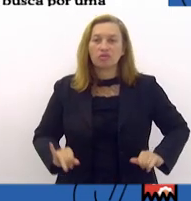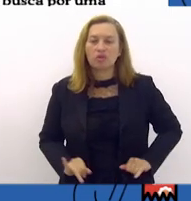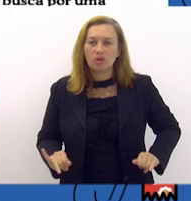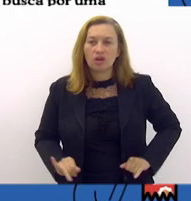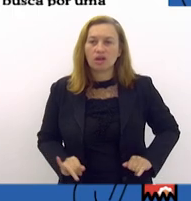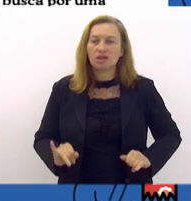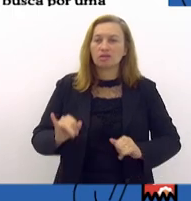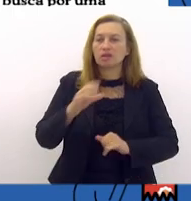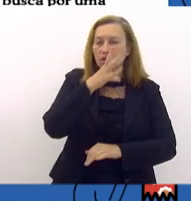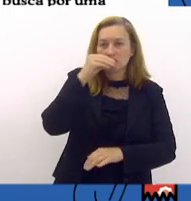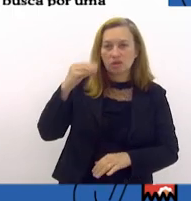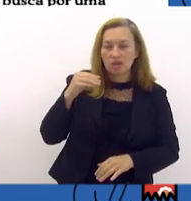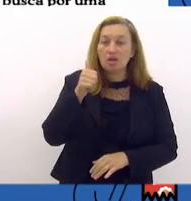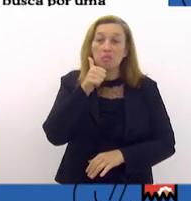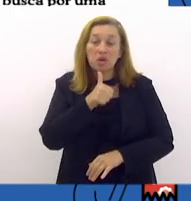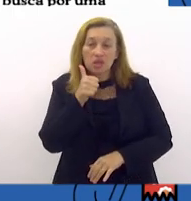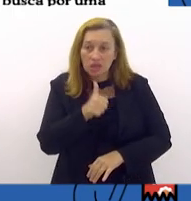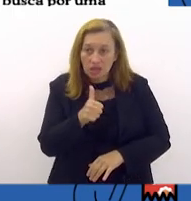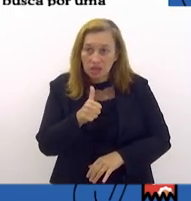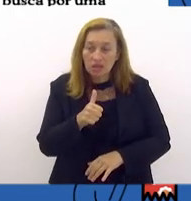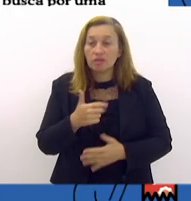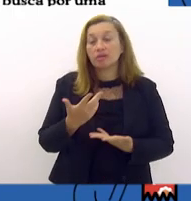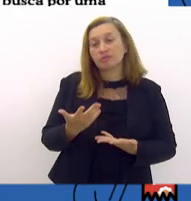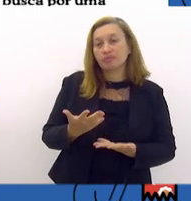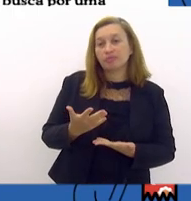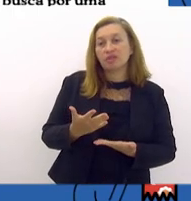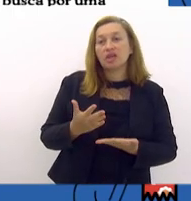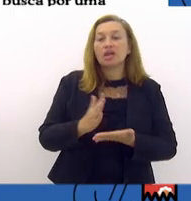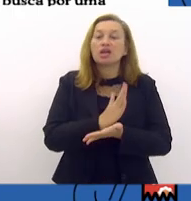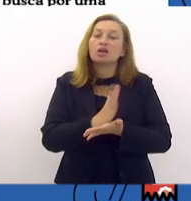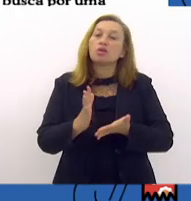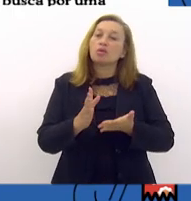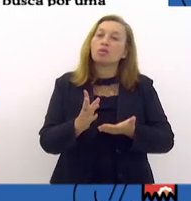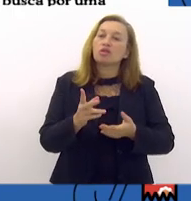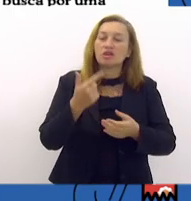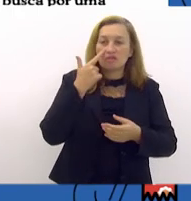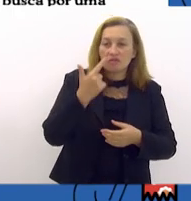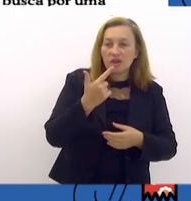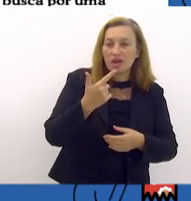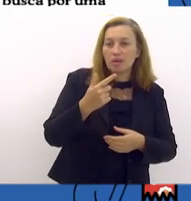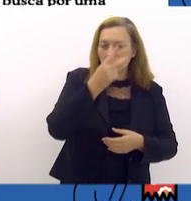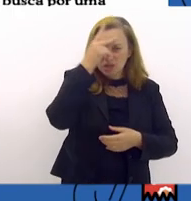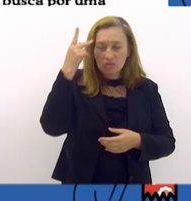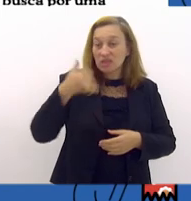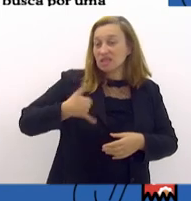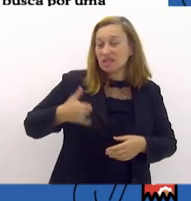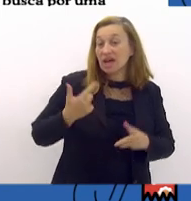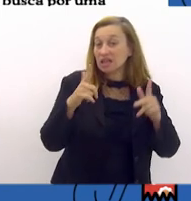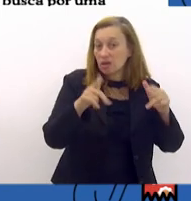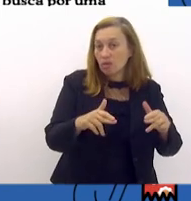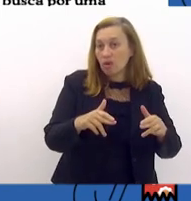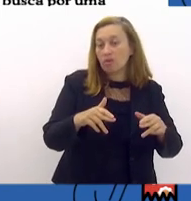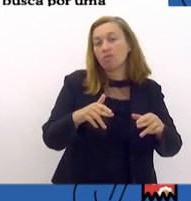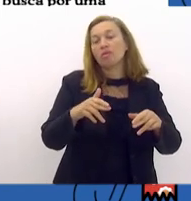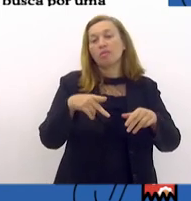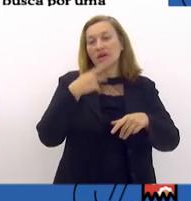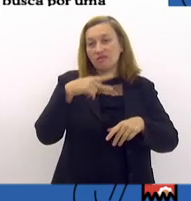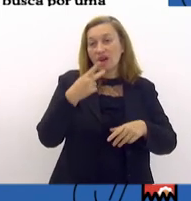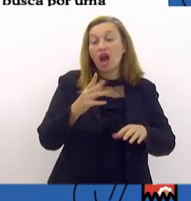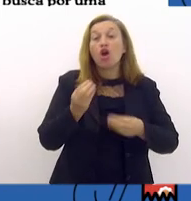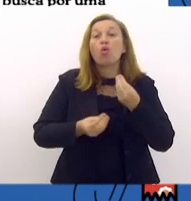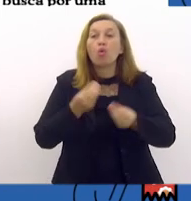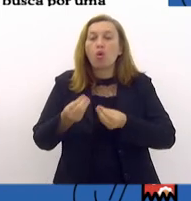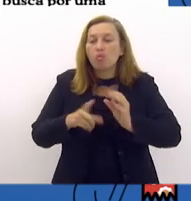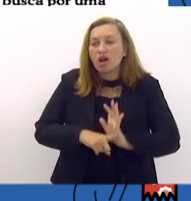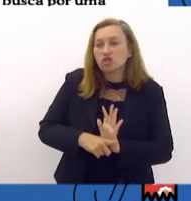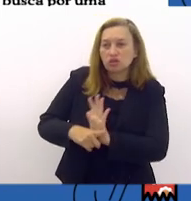violência, meninas, e elas buscam amigas ou pessoas da mesma idade, pares. Então, como é que a gente pode